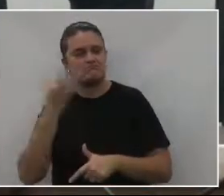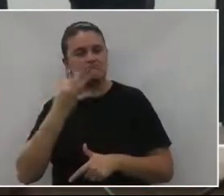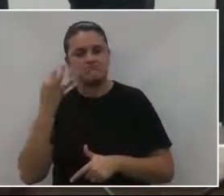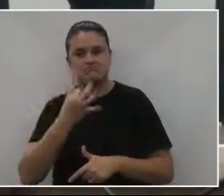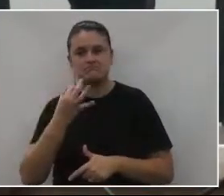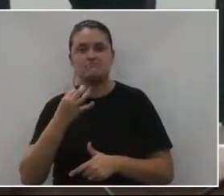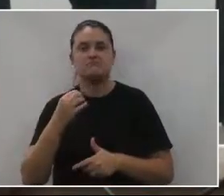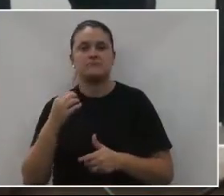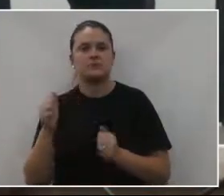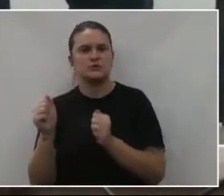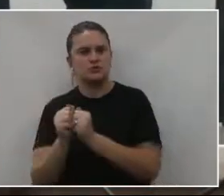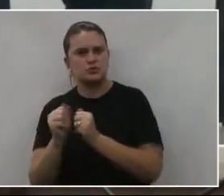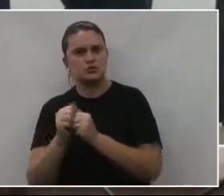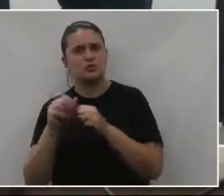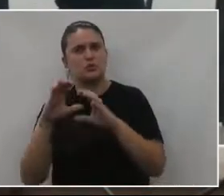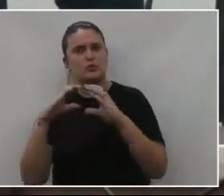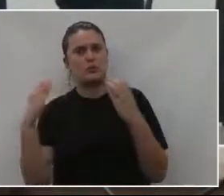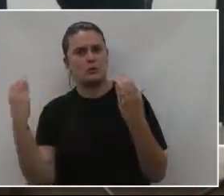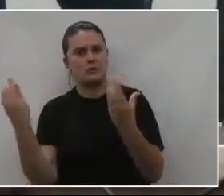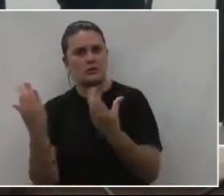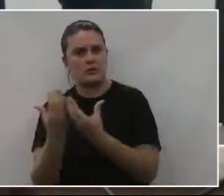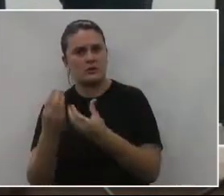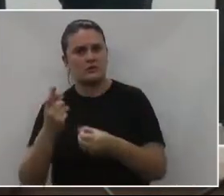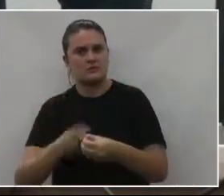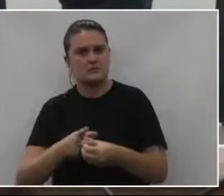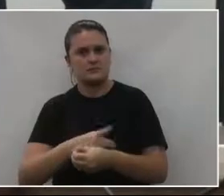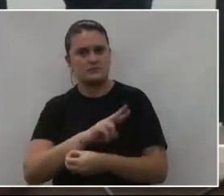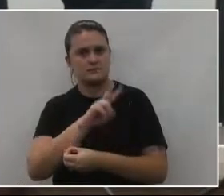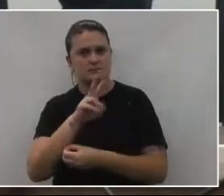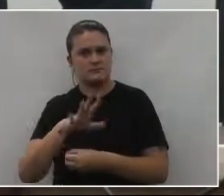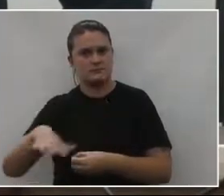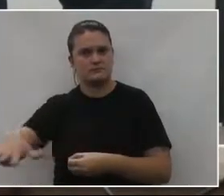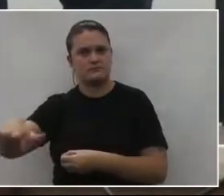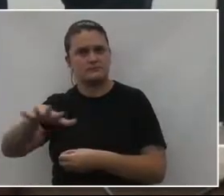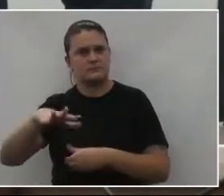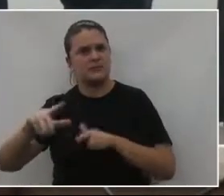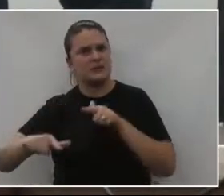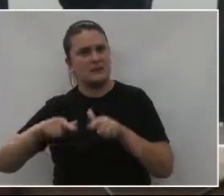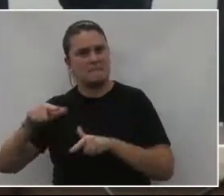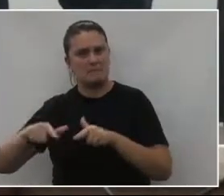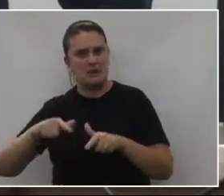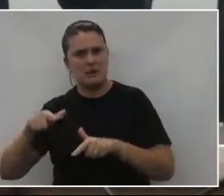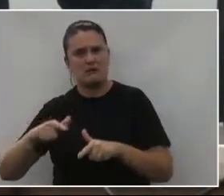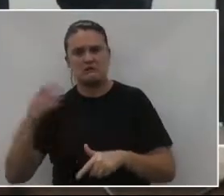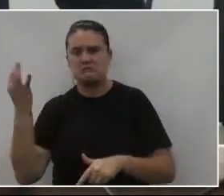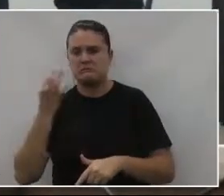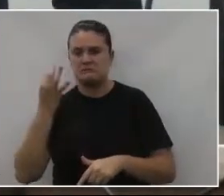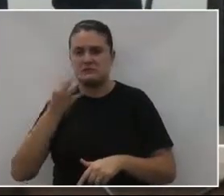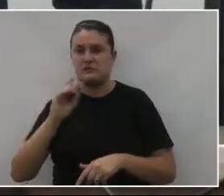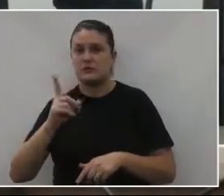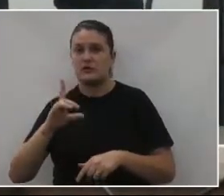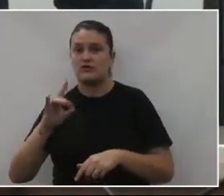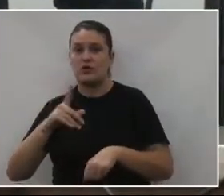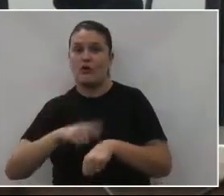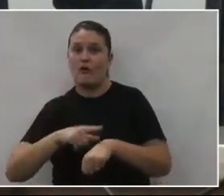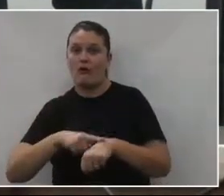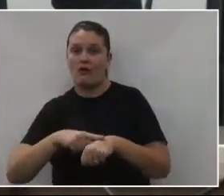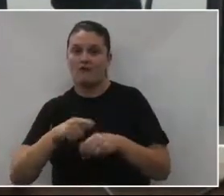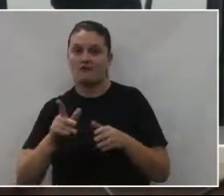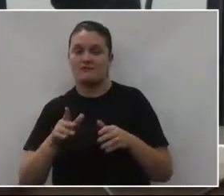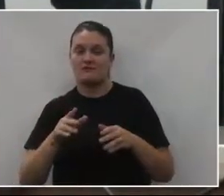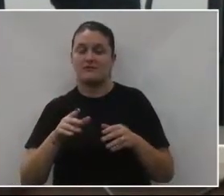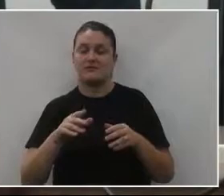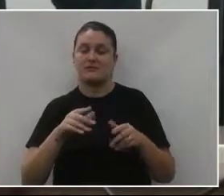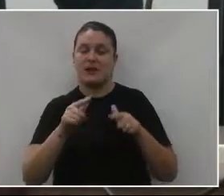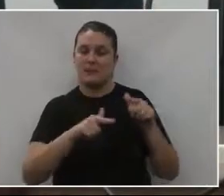de fazer junto à comunidade de União da Vitória e também da região. Trabalho que não é só durante o seu expediente, né?